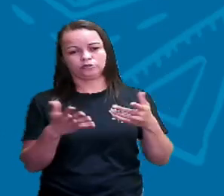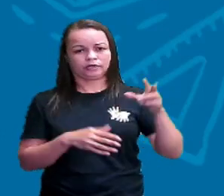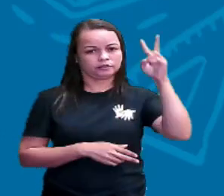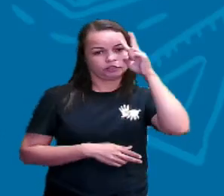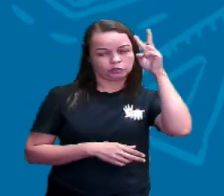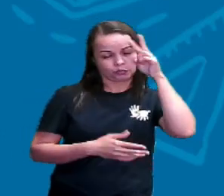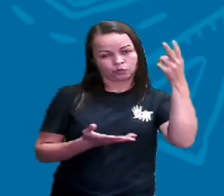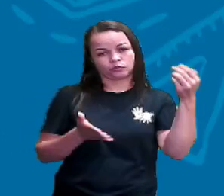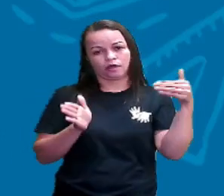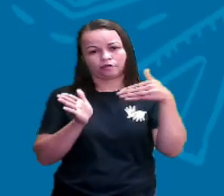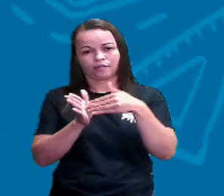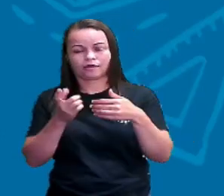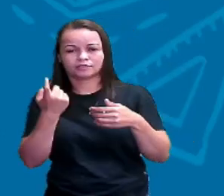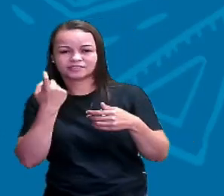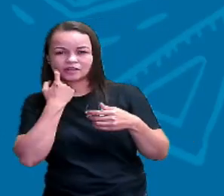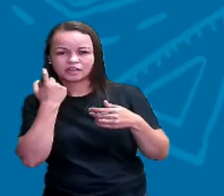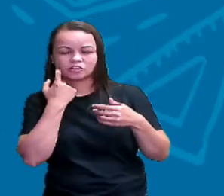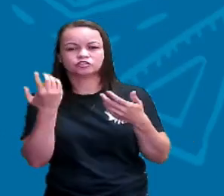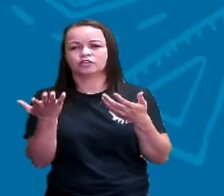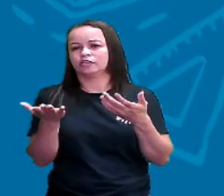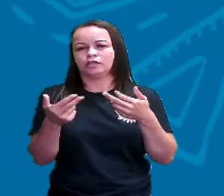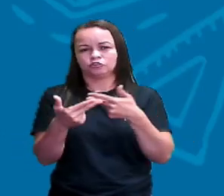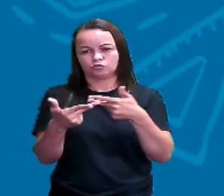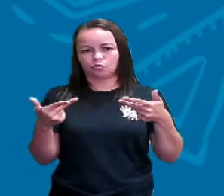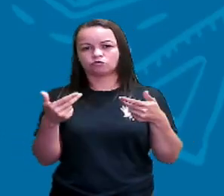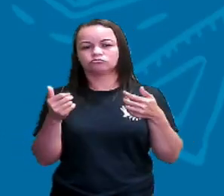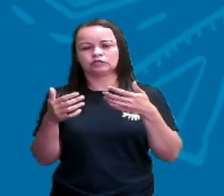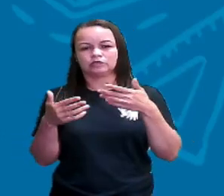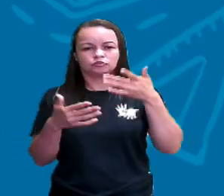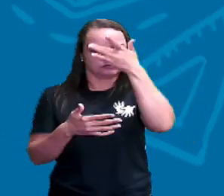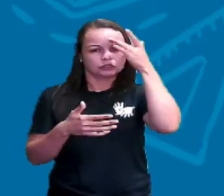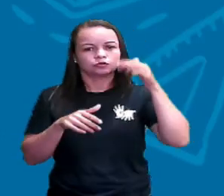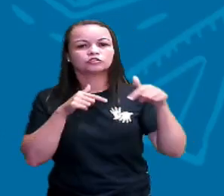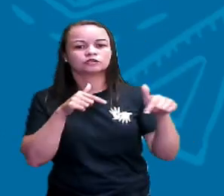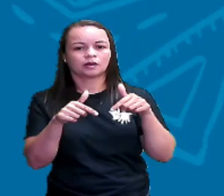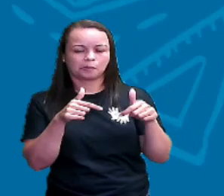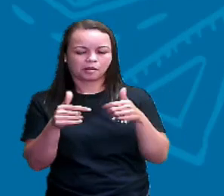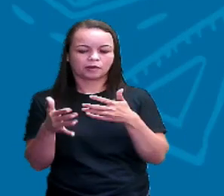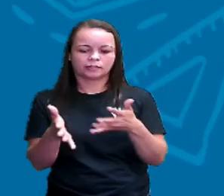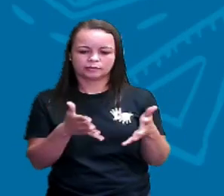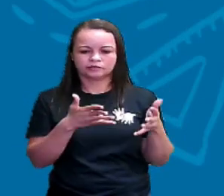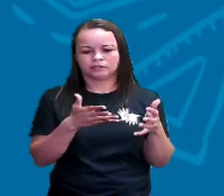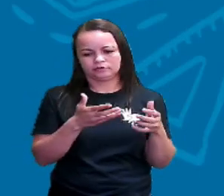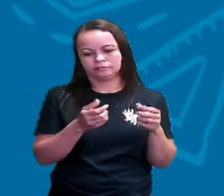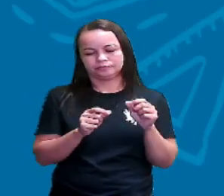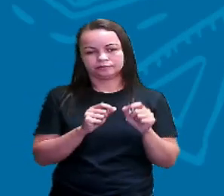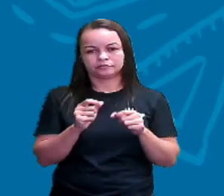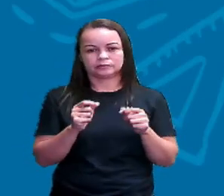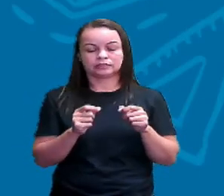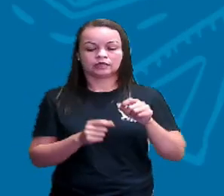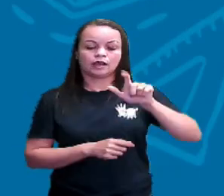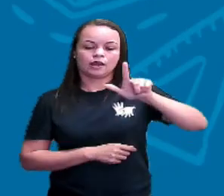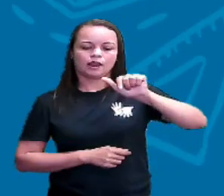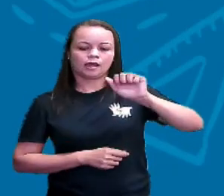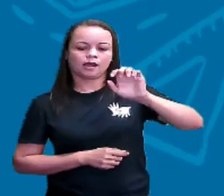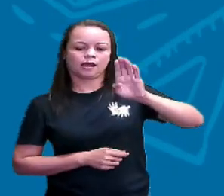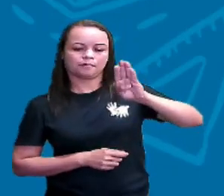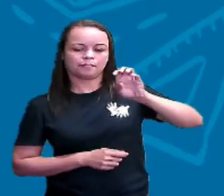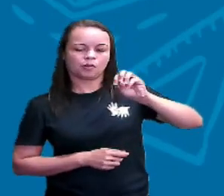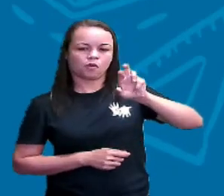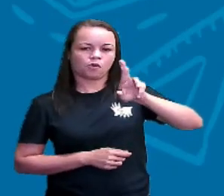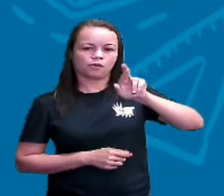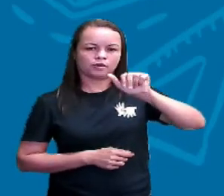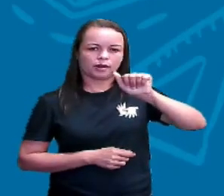coisas funcionam, o comércio e tudo mais, certo? Então, dias laborales, porque laboral